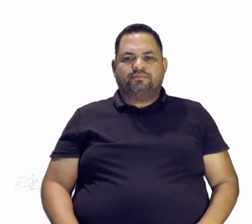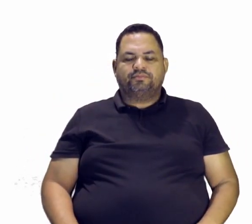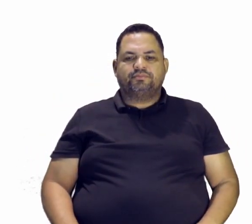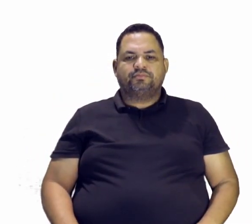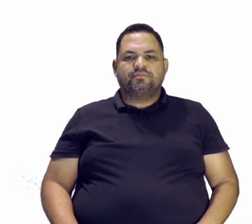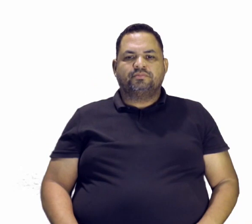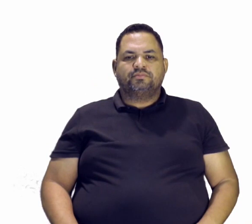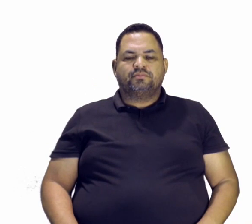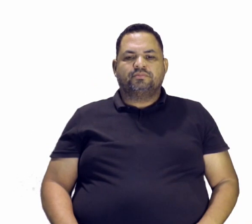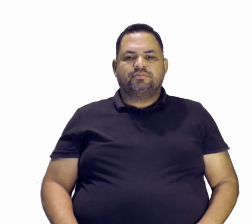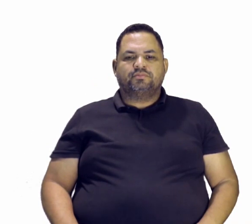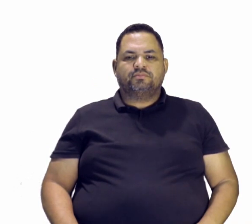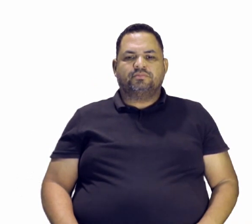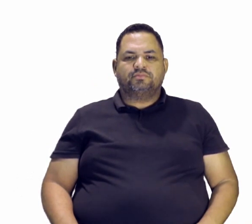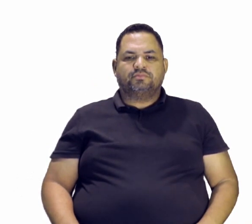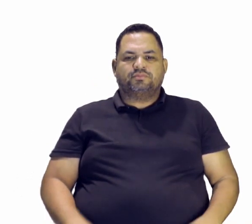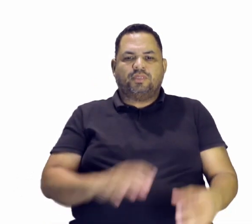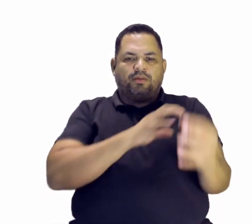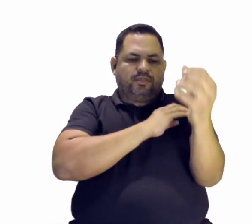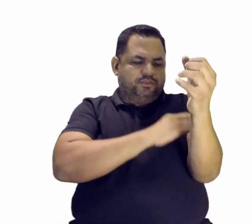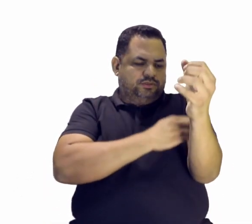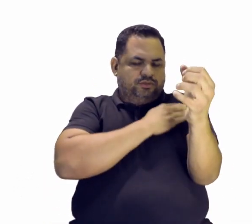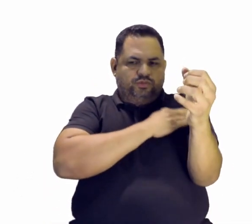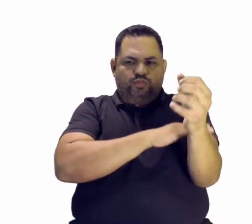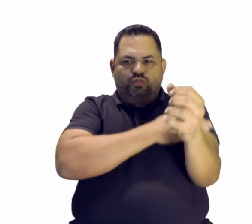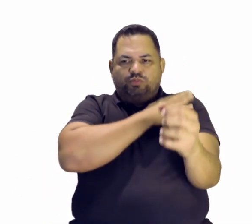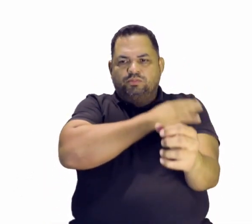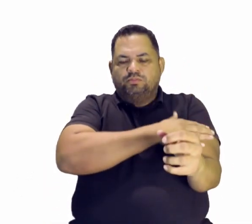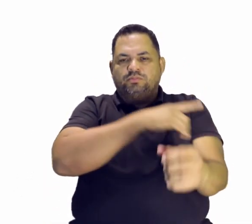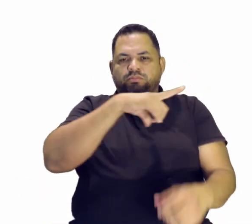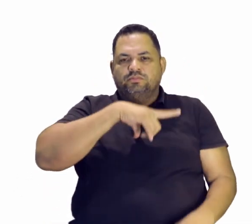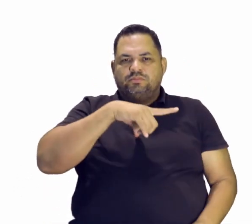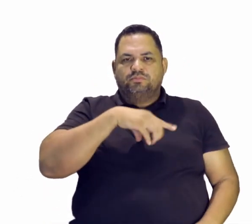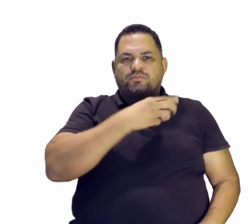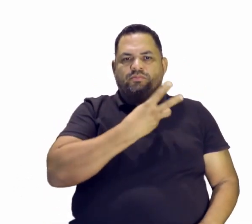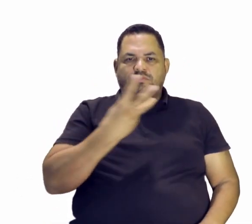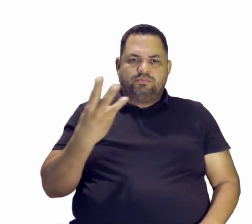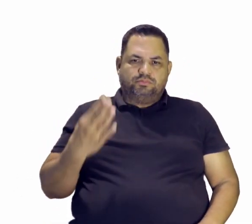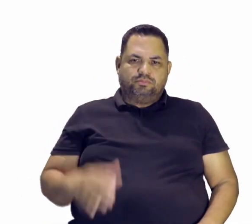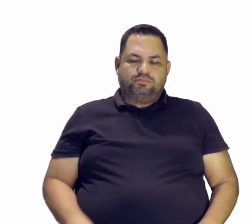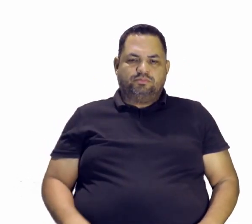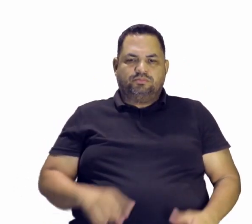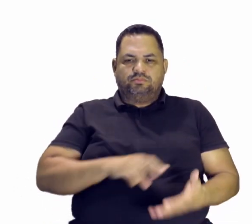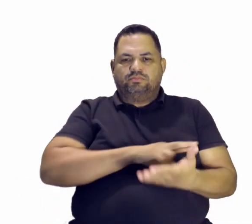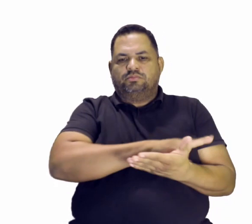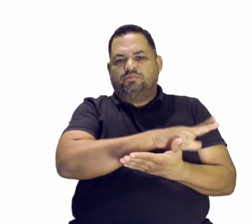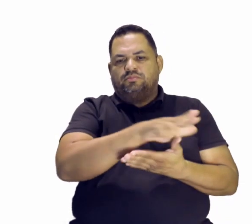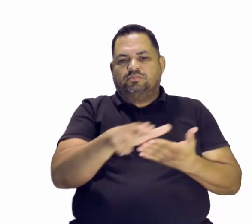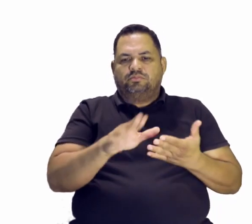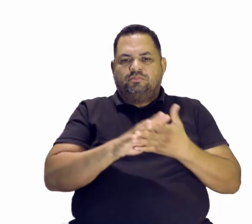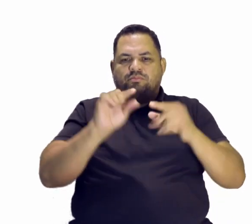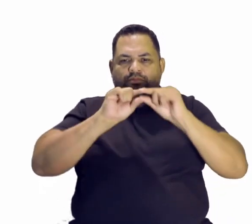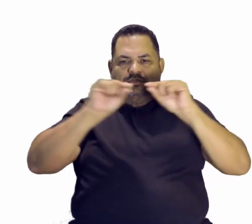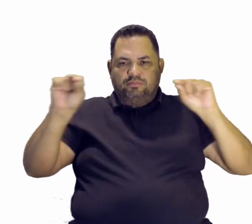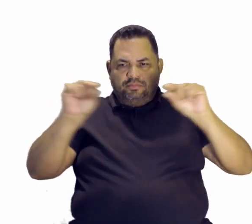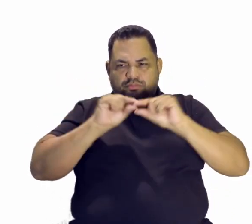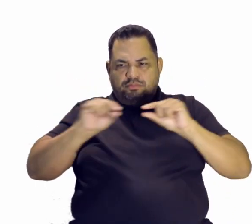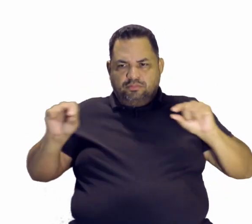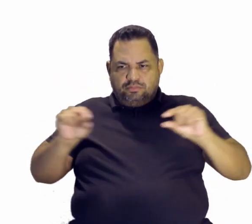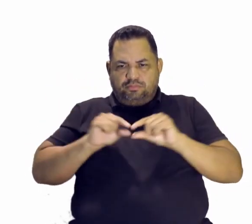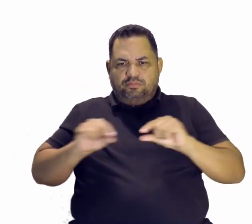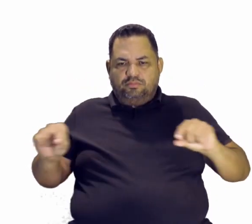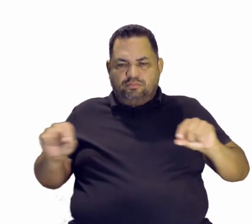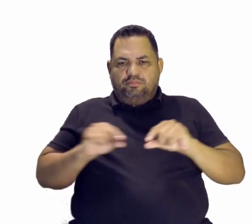aí relacionado aí às nossas fibras, né? Então, nós temos aí diversas estriazinhas, né? Marcações,